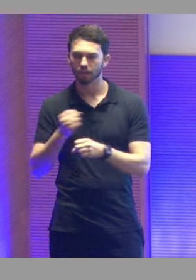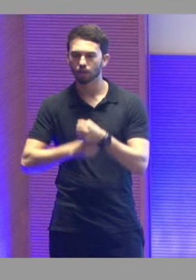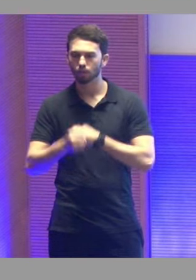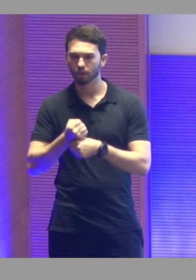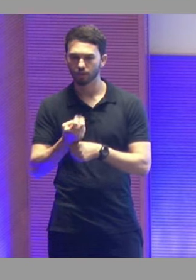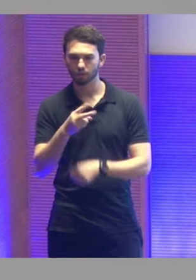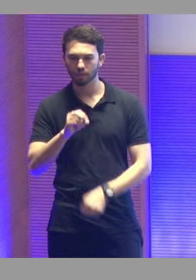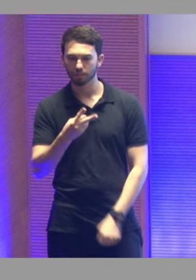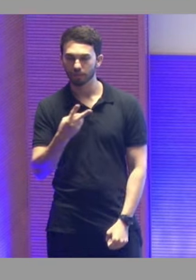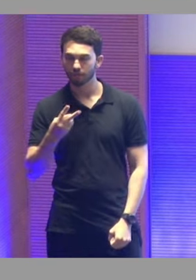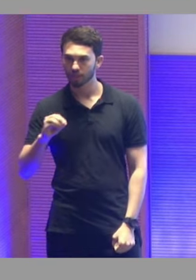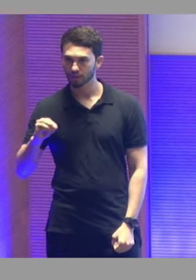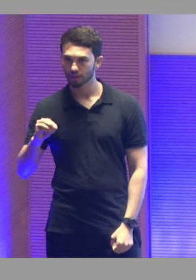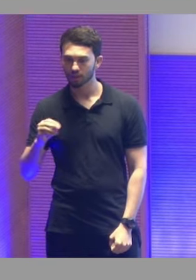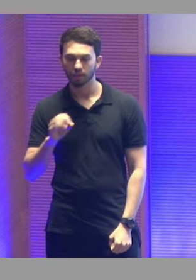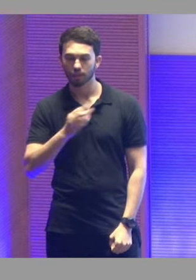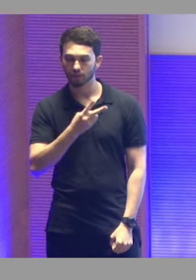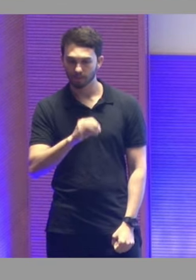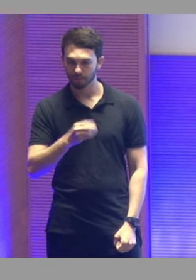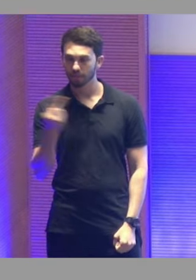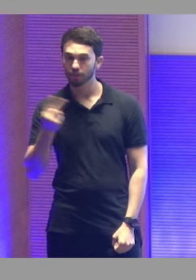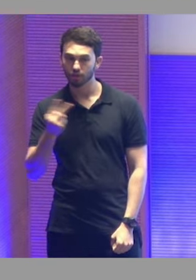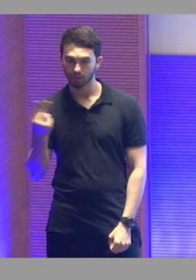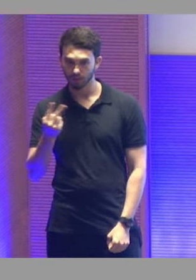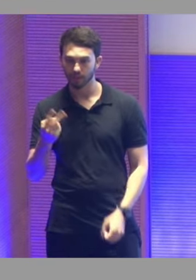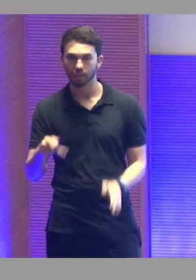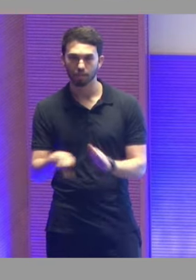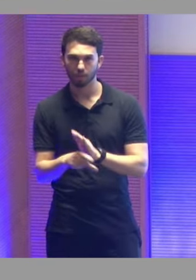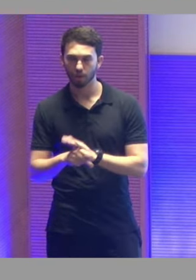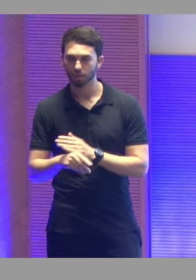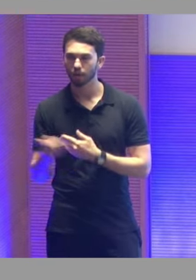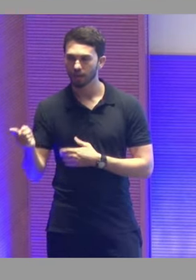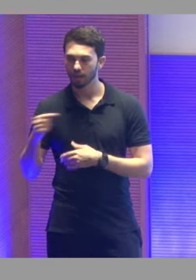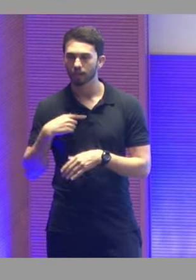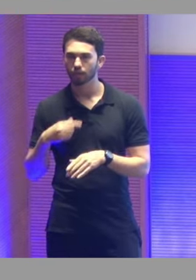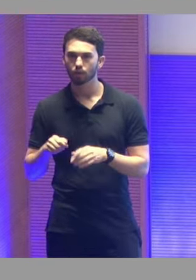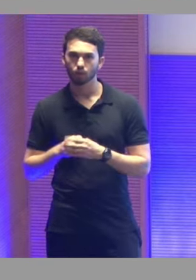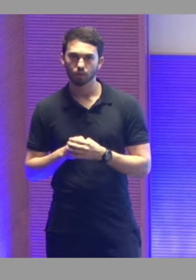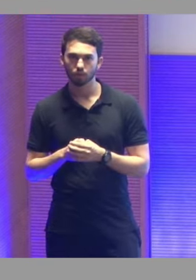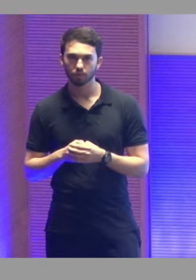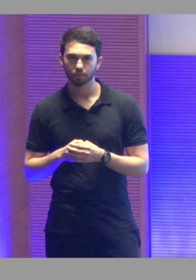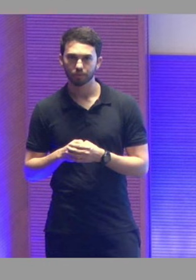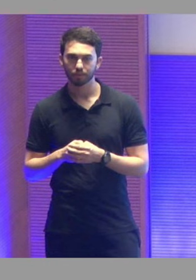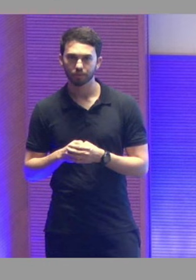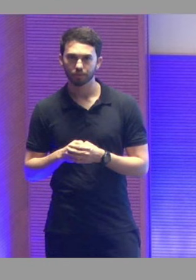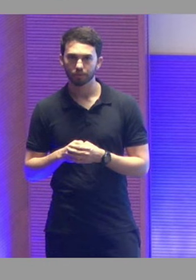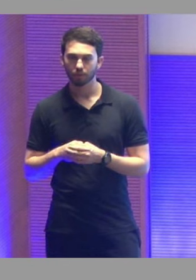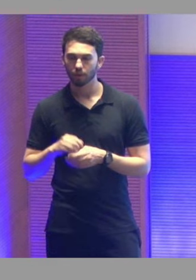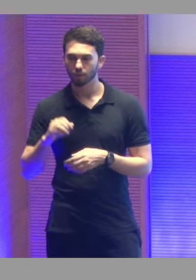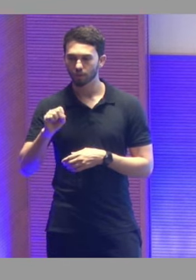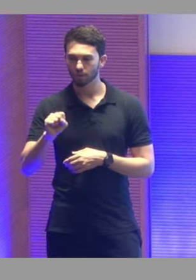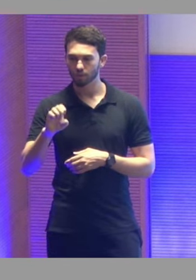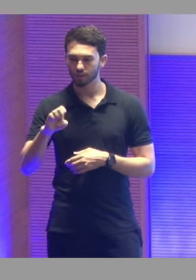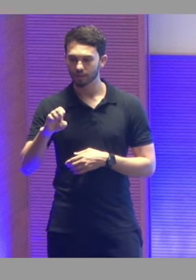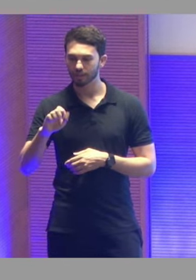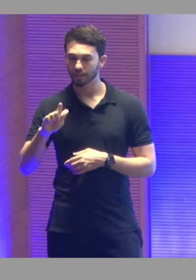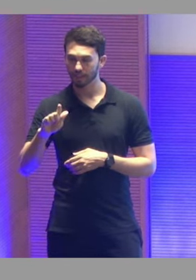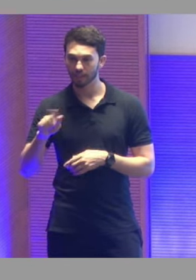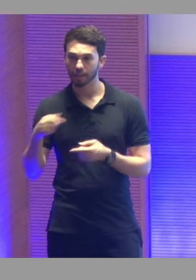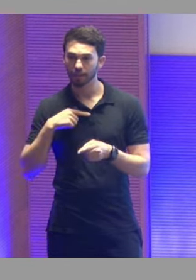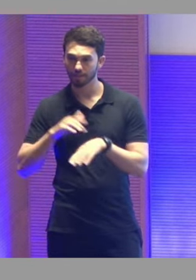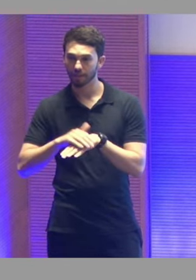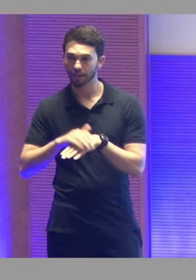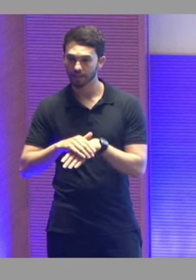2022 das emissões brasileiras que a gente tirou eh do sistema de estimativa de emissões e remoções de gases de efeito estufa que é o seg que faz esse